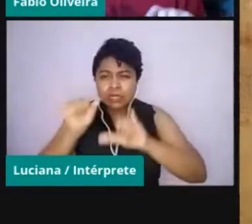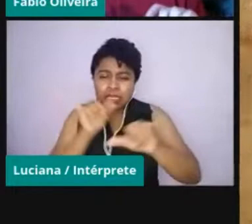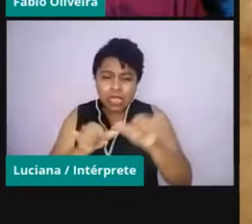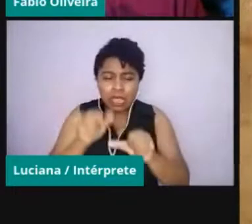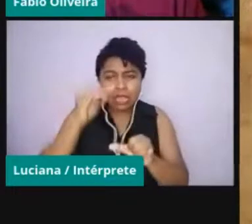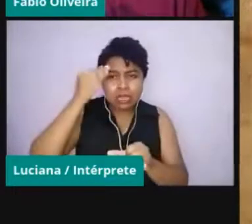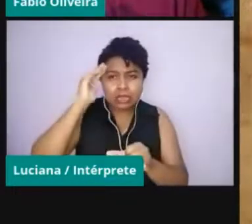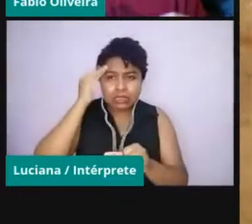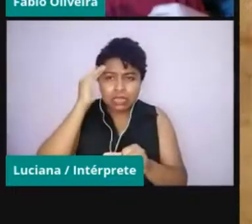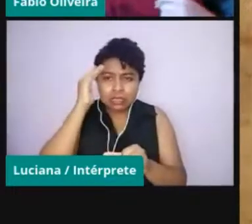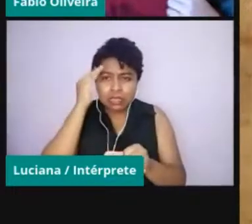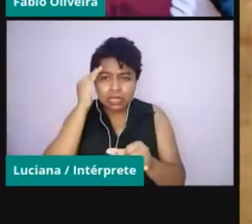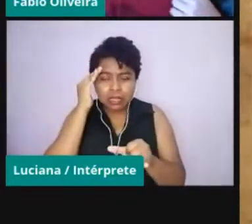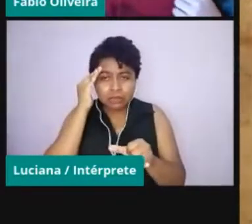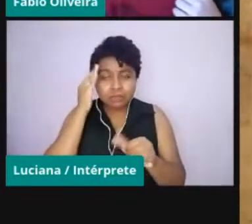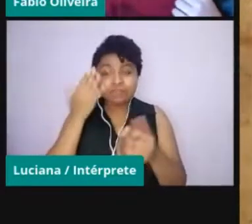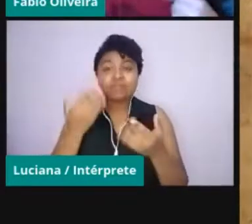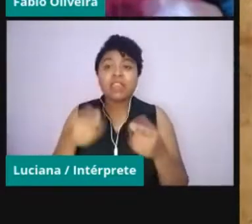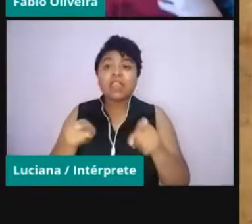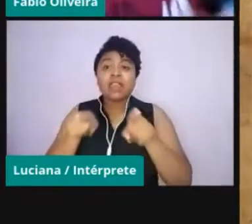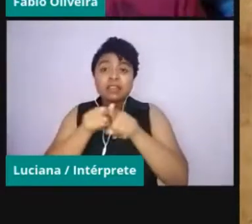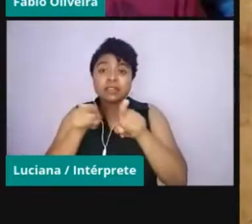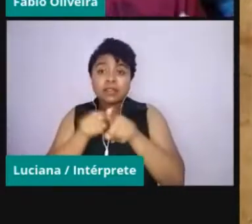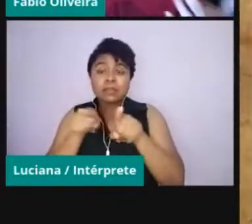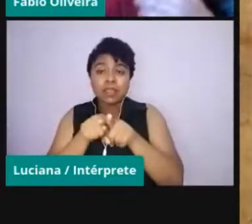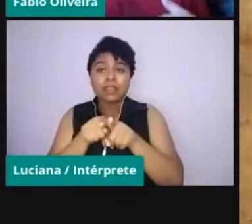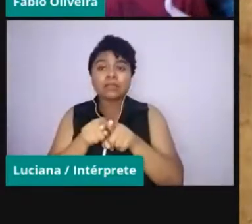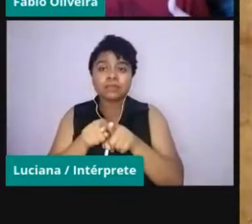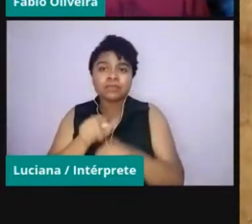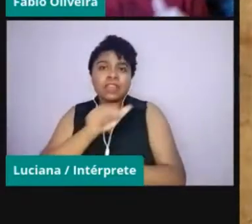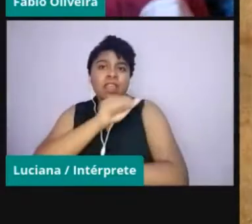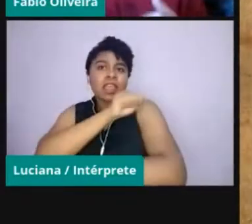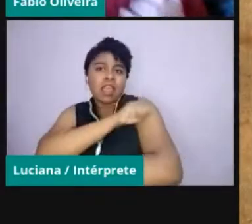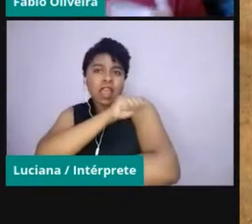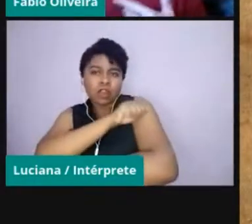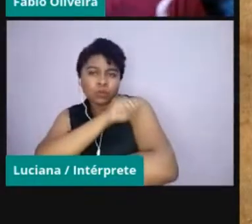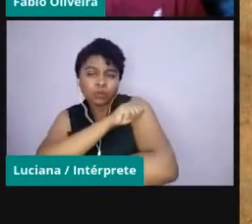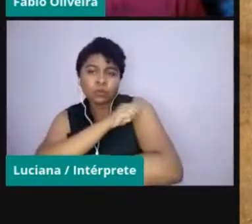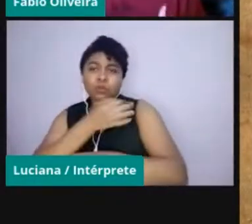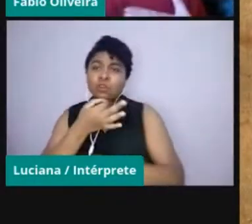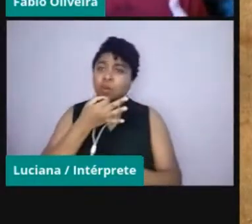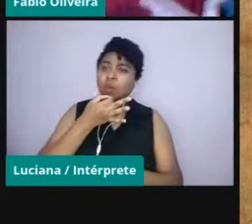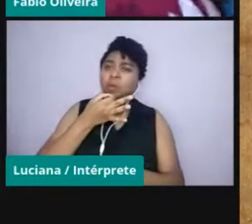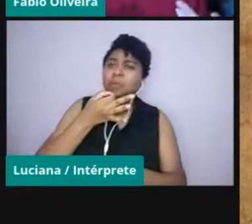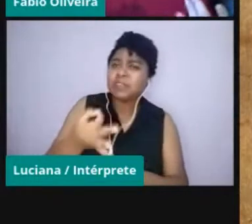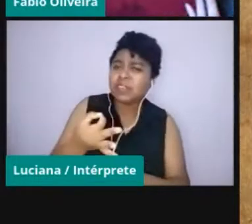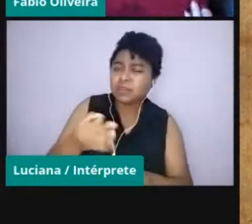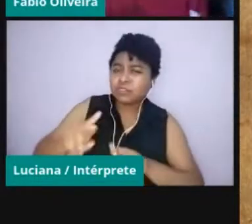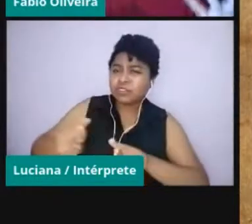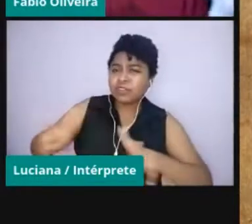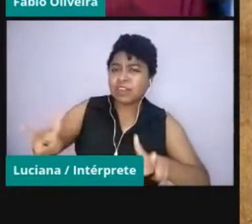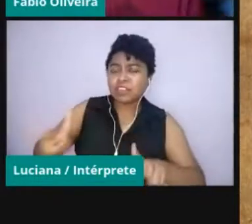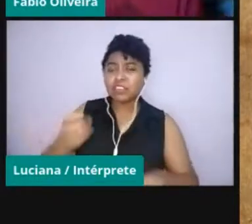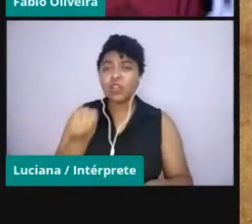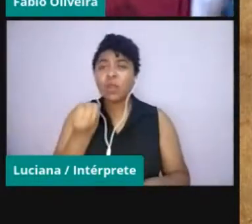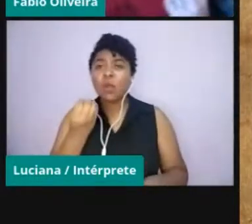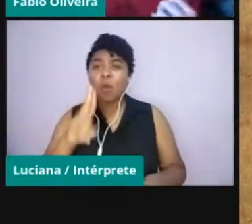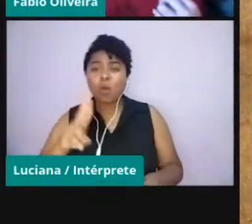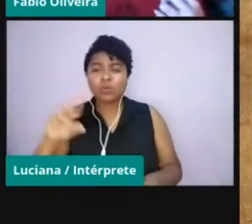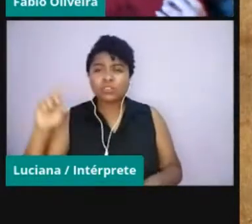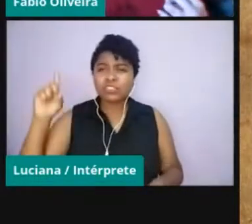os alunos muitas vezes apresentam concepções alternativas ou têm dificuldade para entender a